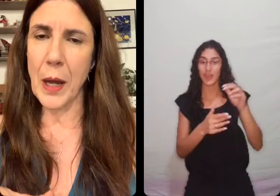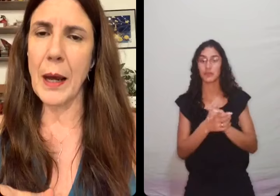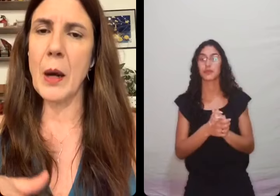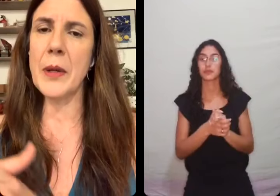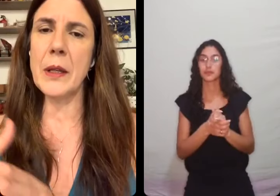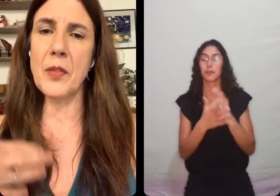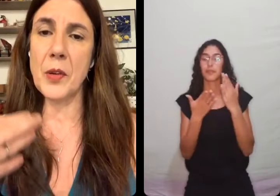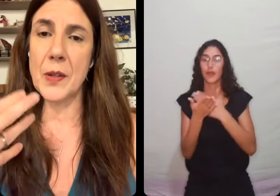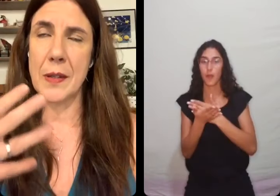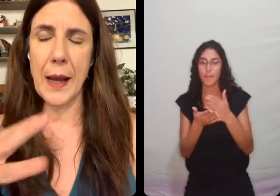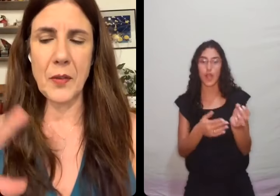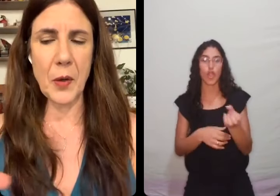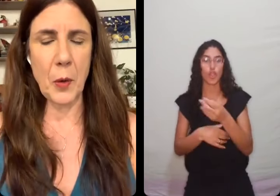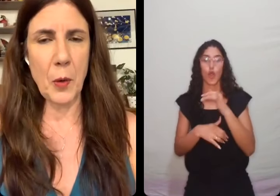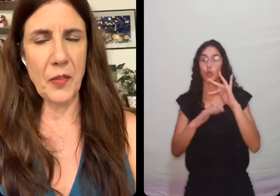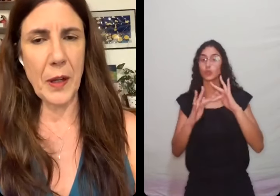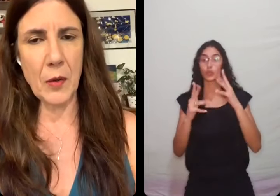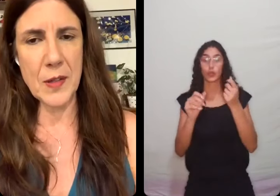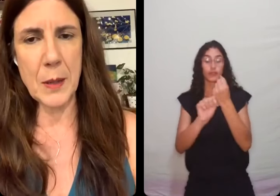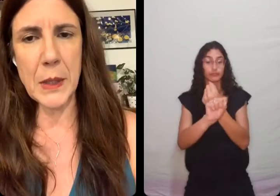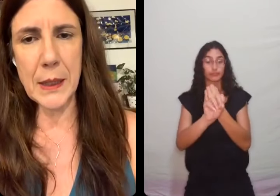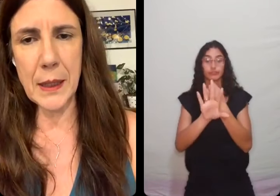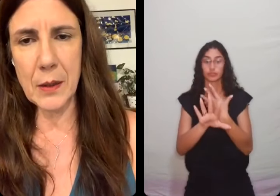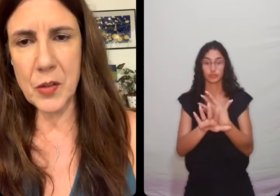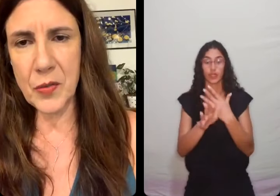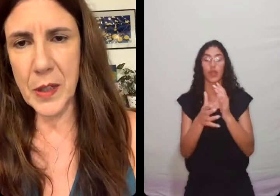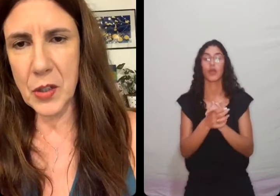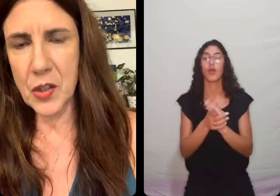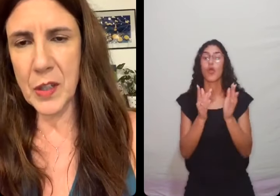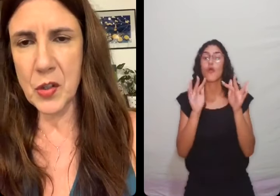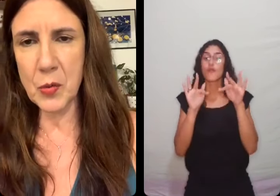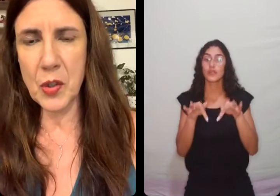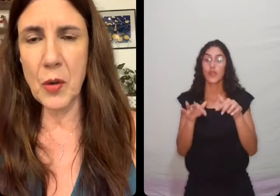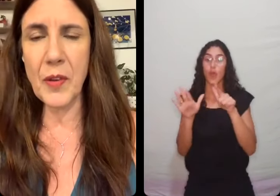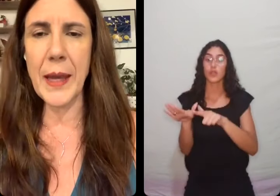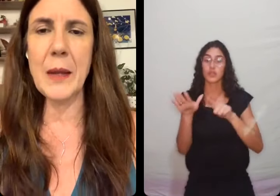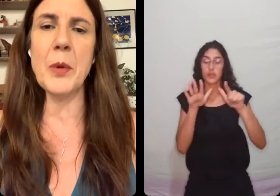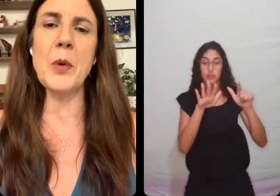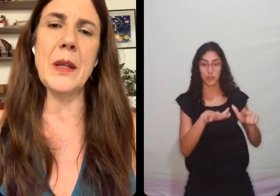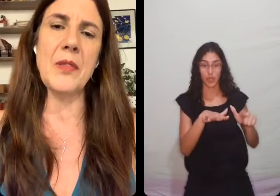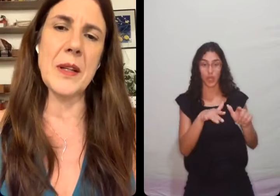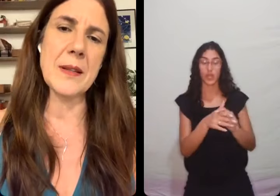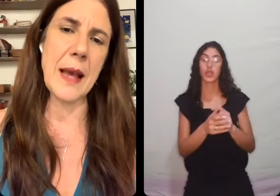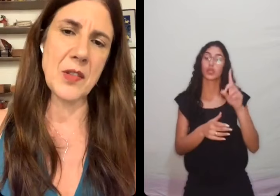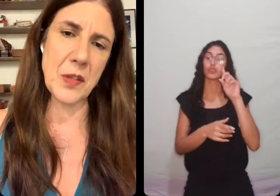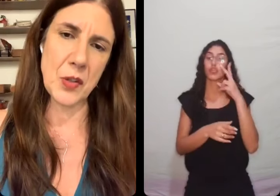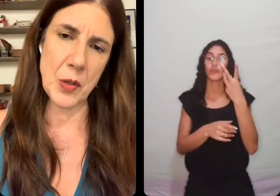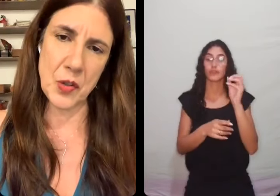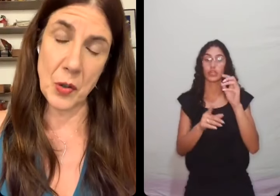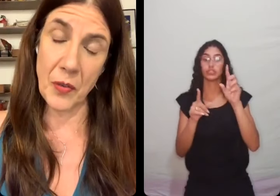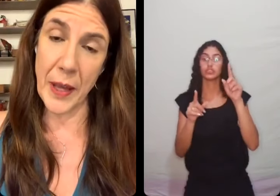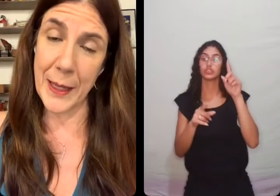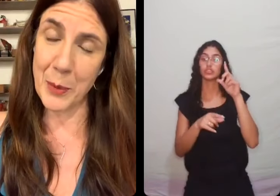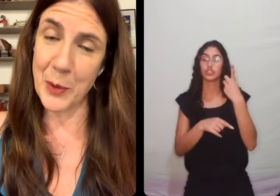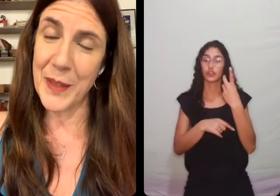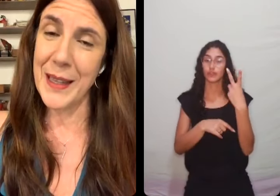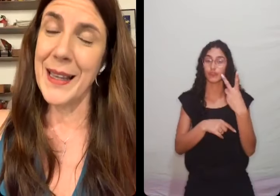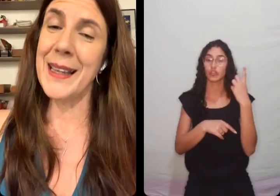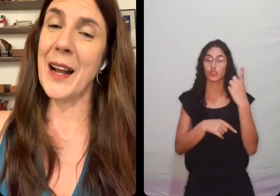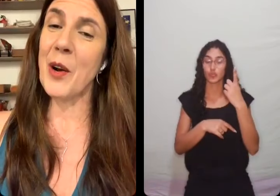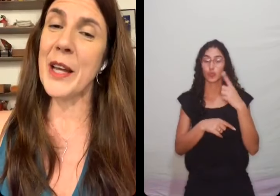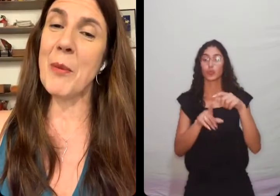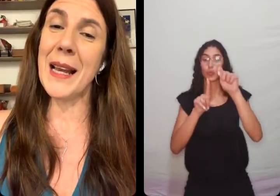virtual. Então, foi estreado, ficou final de semana de 20, 21 de novembro e 27, 28 de novembro.